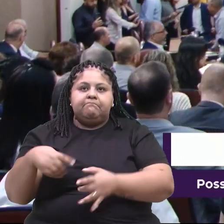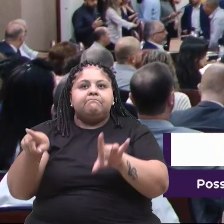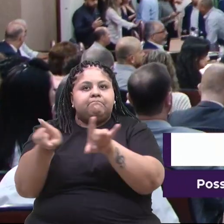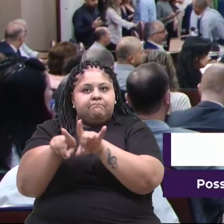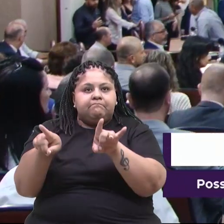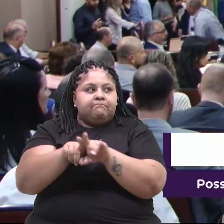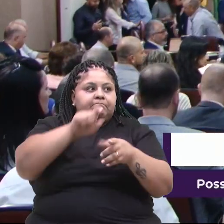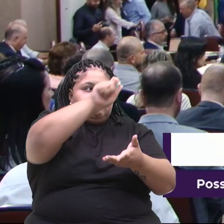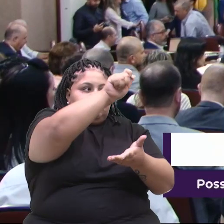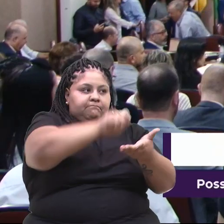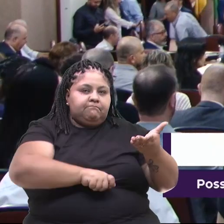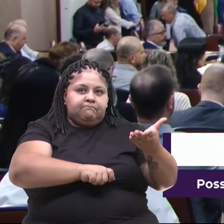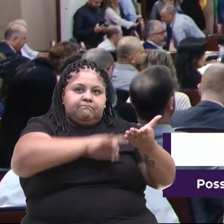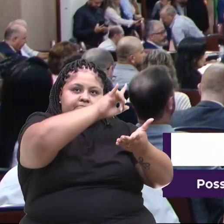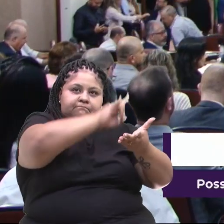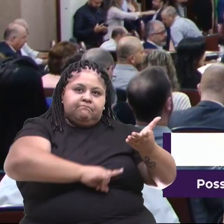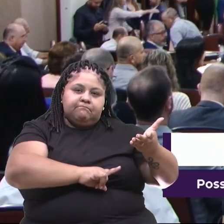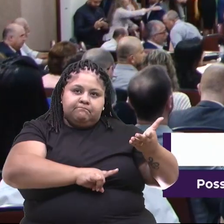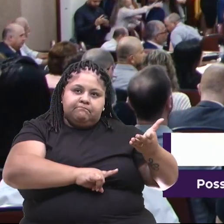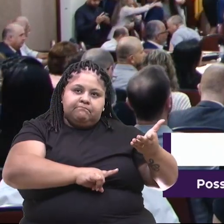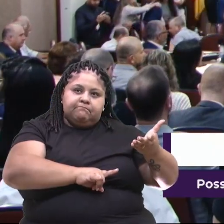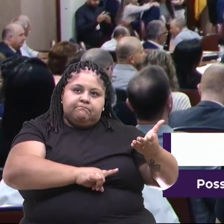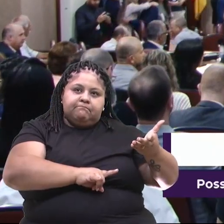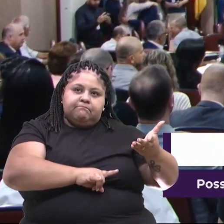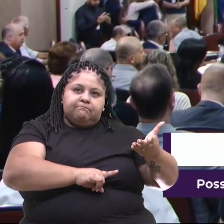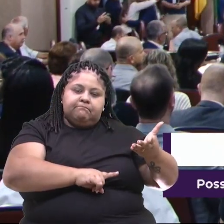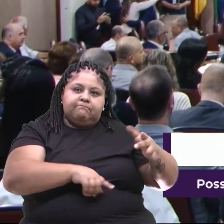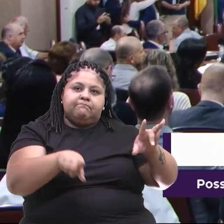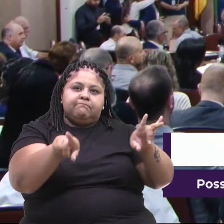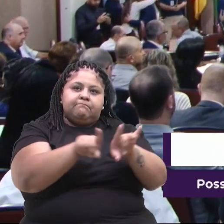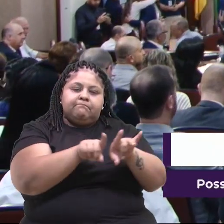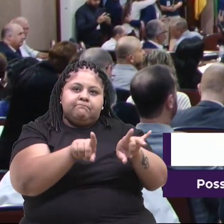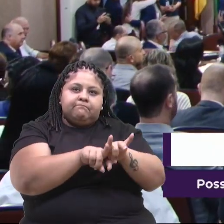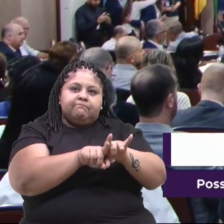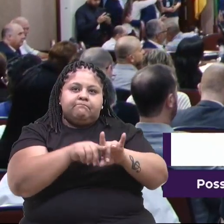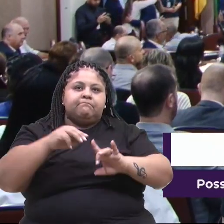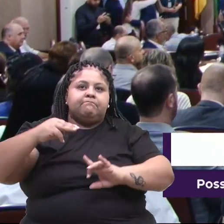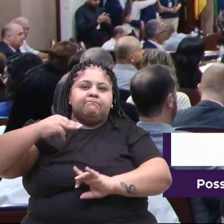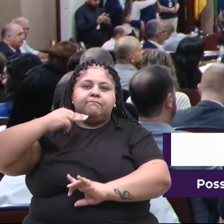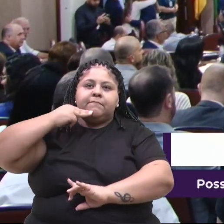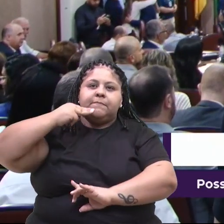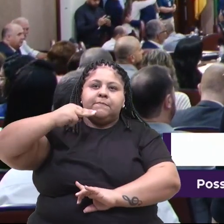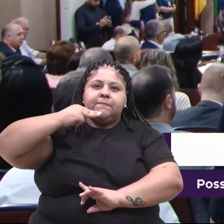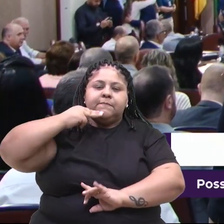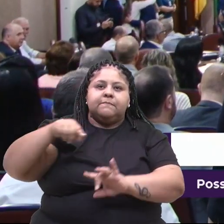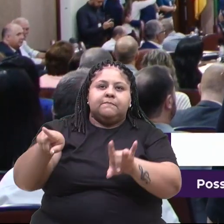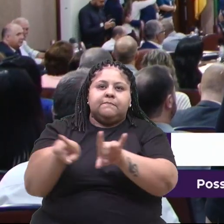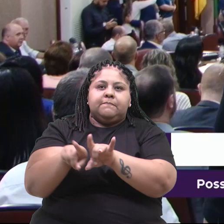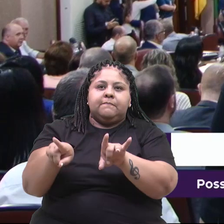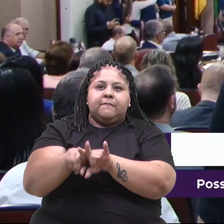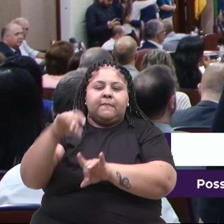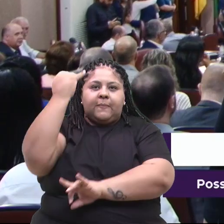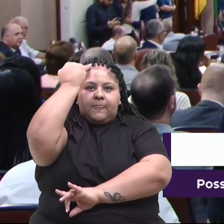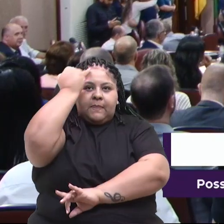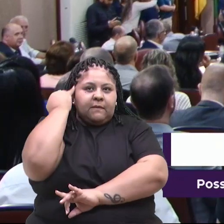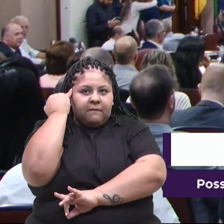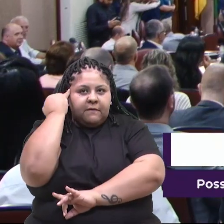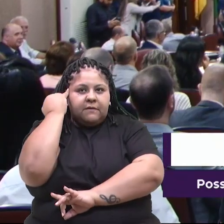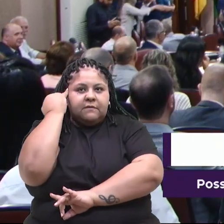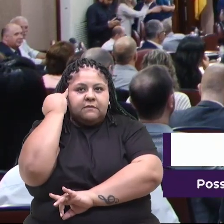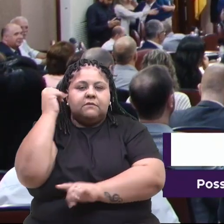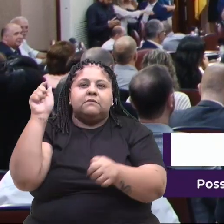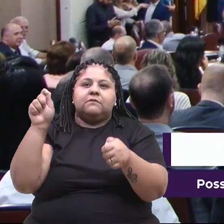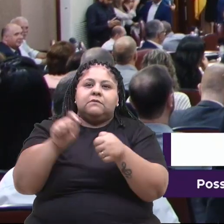tem a assinatura da ata dessa posse. Tanto a vereadora Marisol Santos quanto o vereador Zé D'Ambrosi, eles